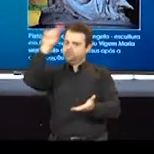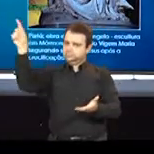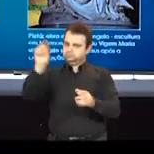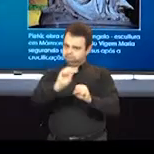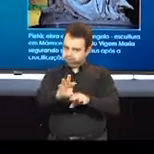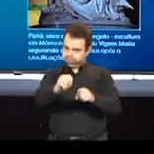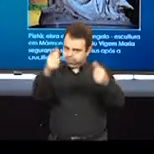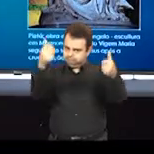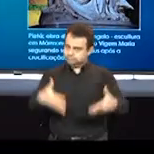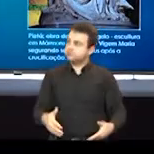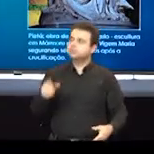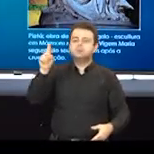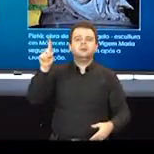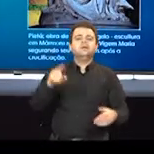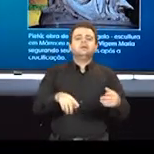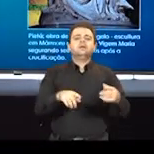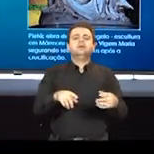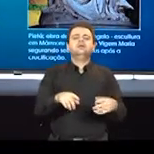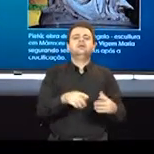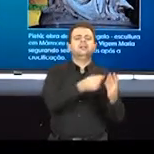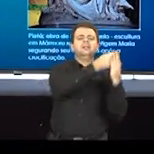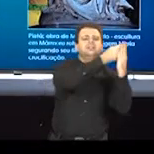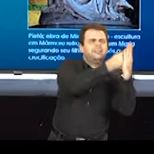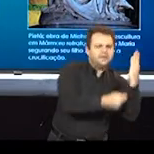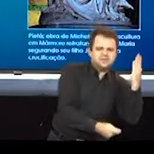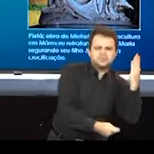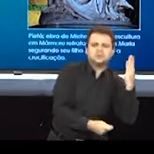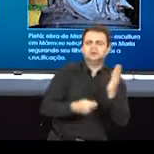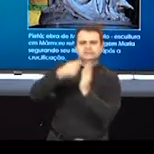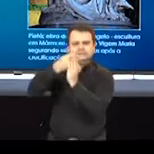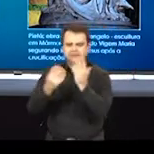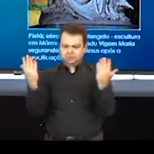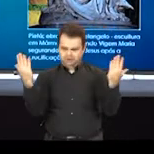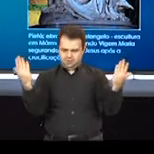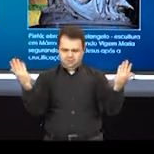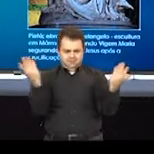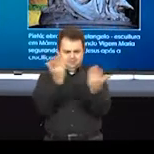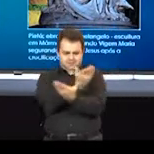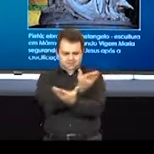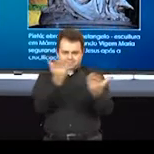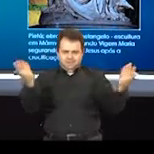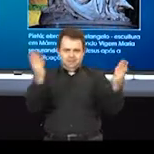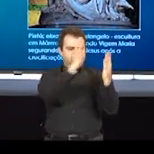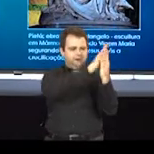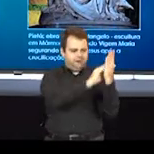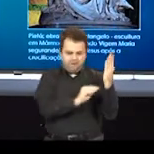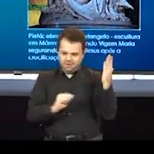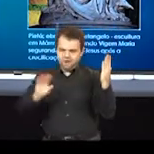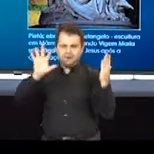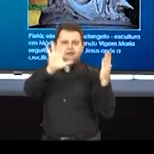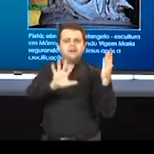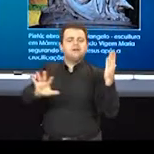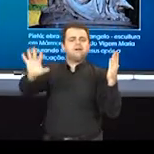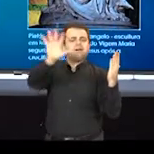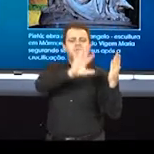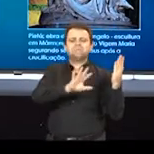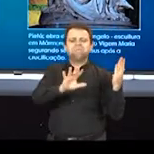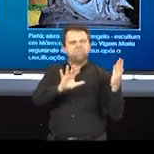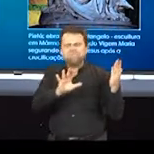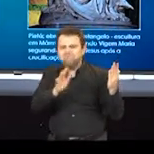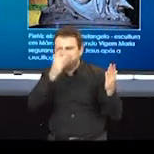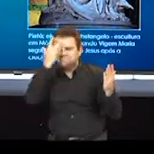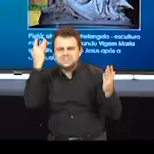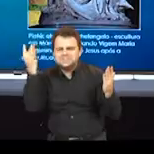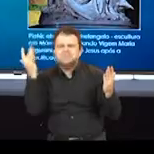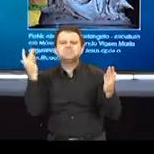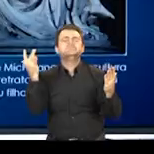sobre intertextualidade, né? Essa palavra que é muito utilizada e muitas pessoas não sabem o significado,